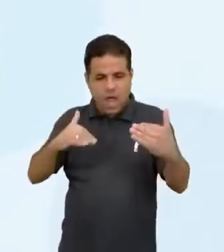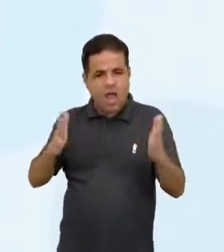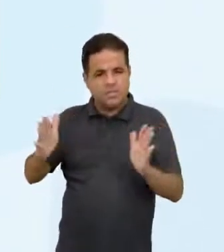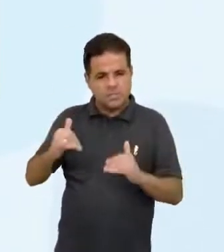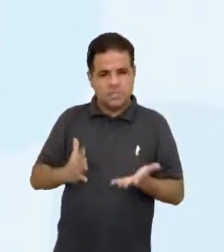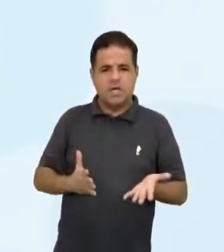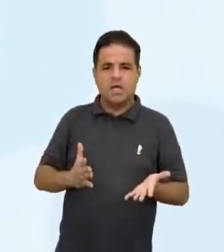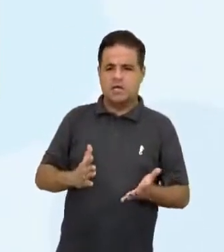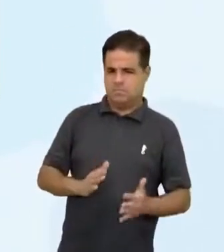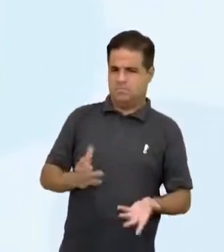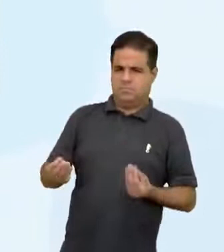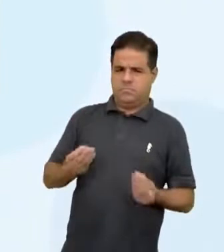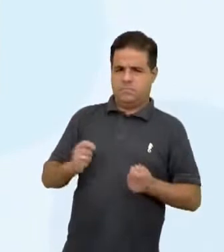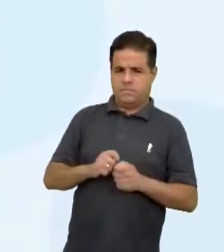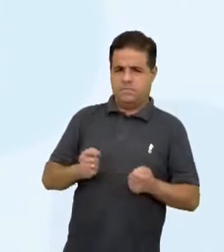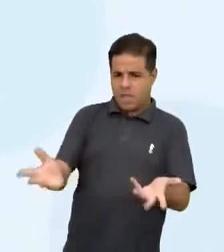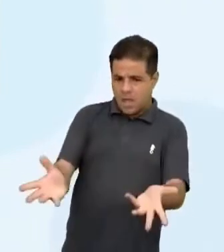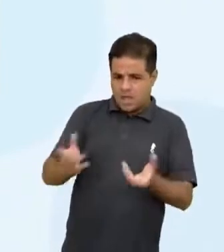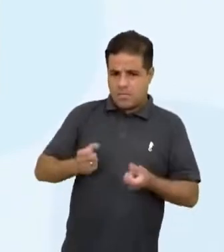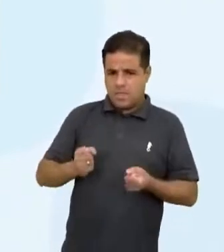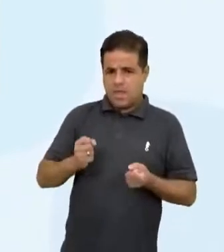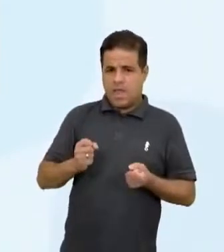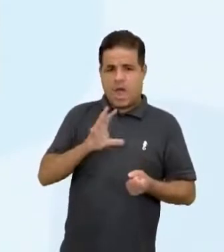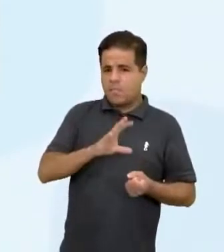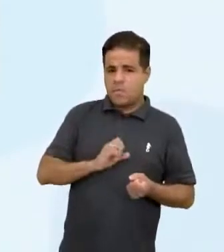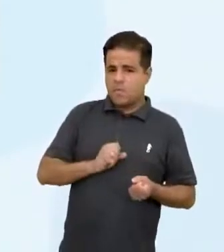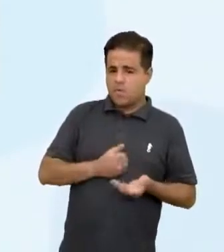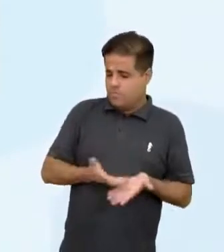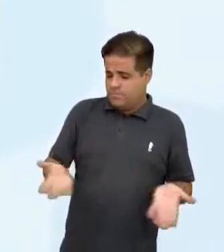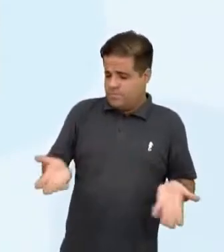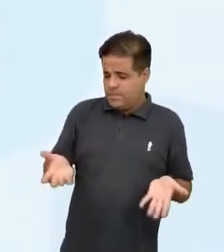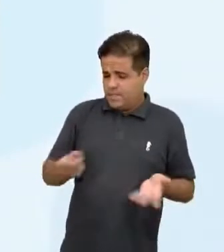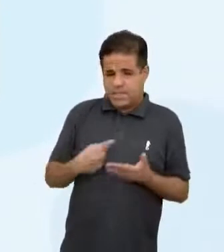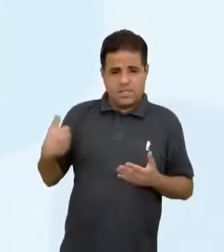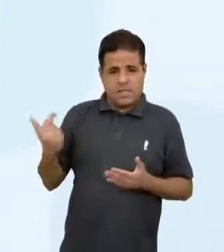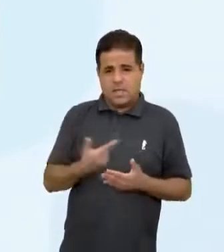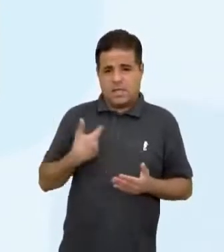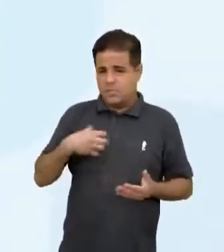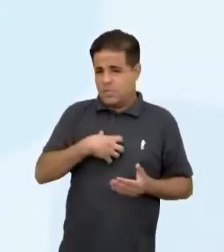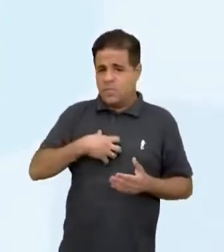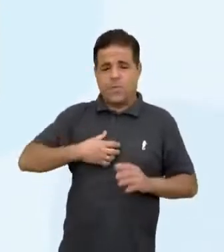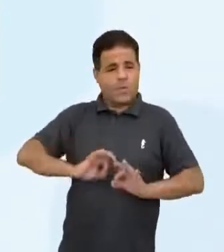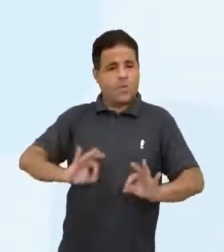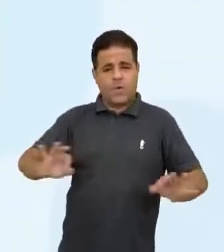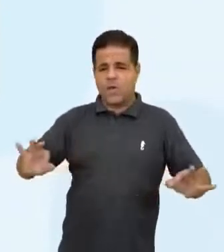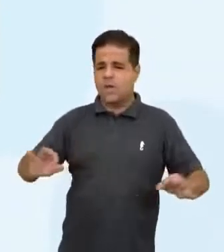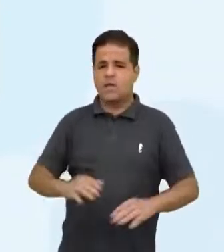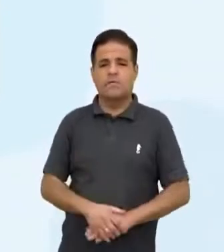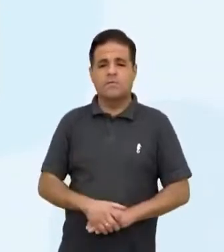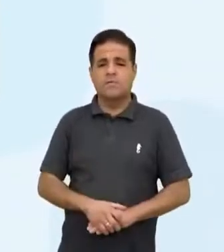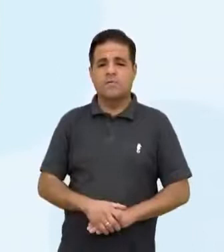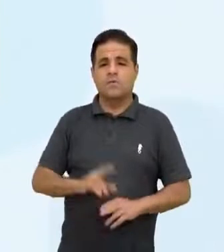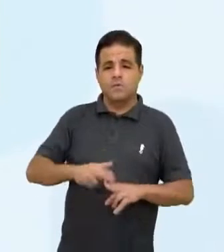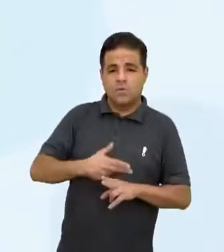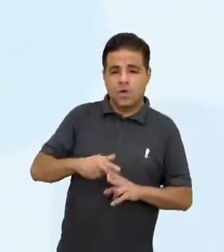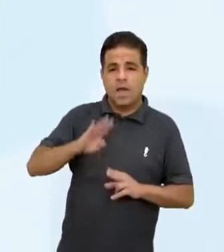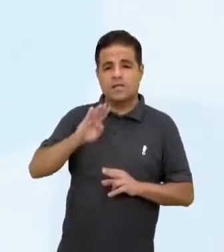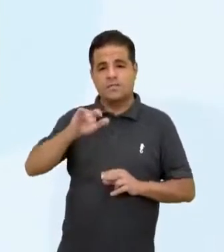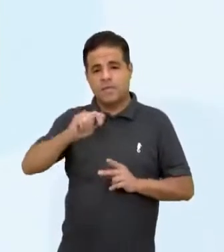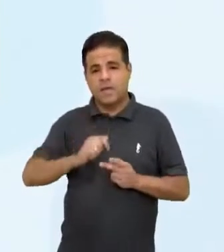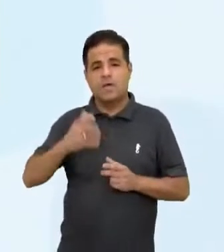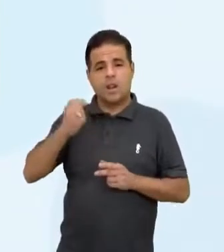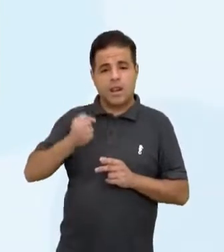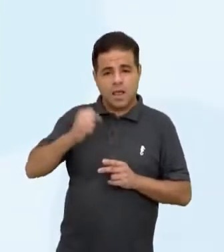caixas. Alô, como faço para receber amor nesses tempos de horror? Chocolate belga com